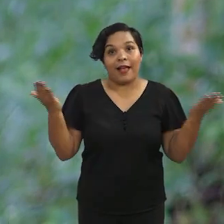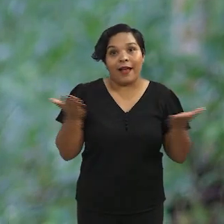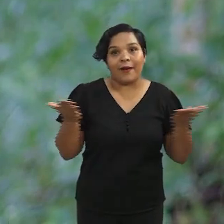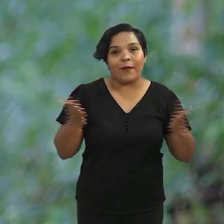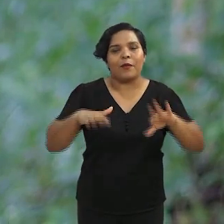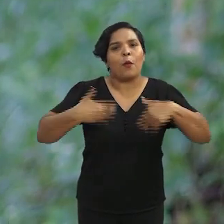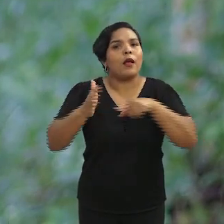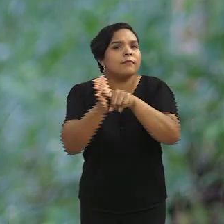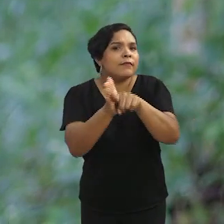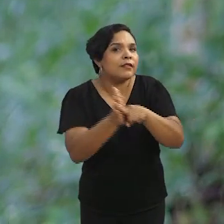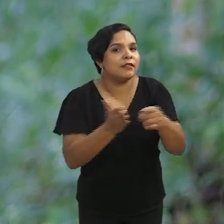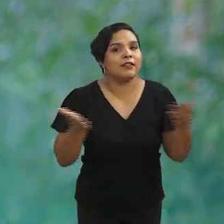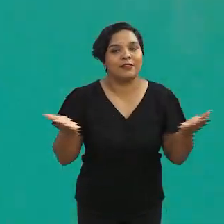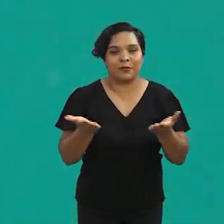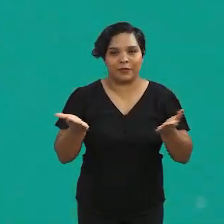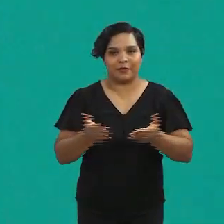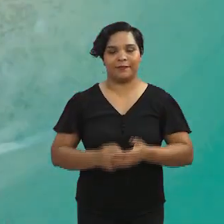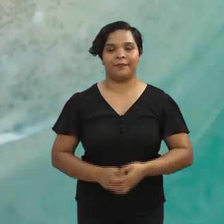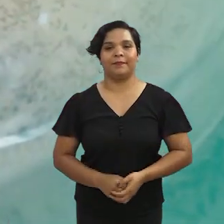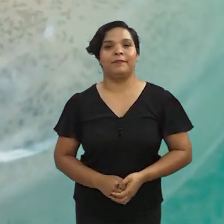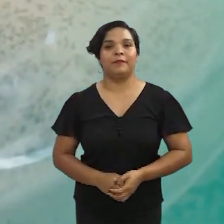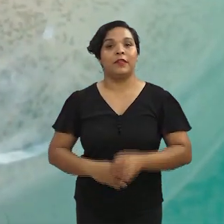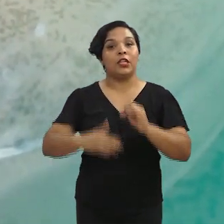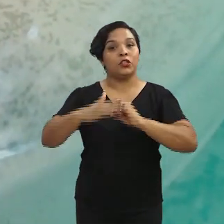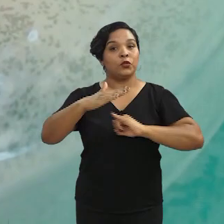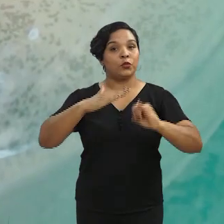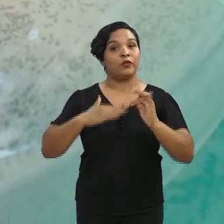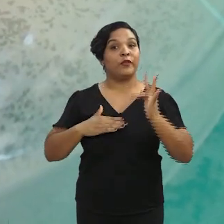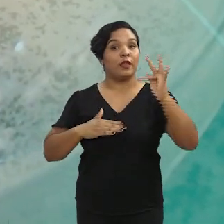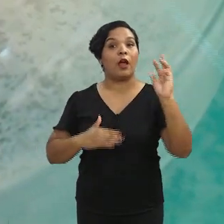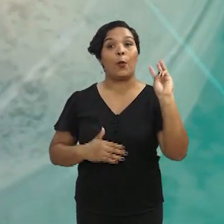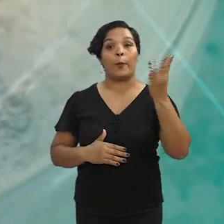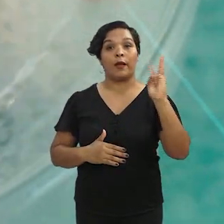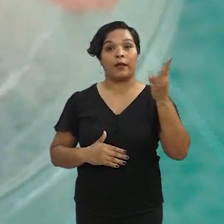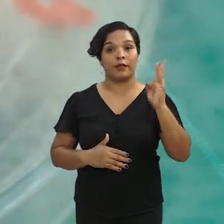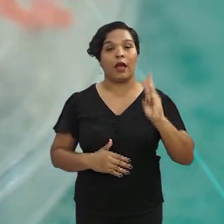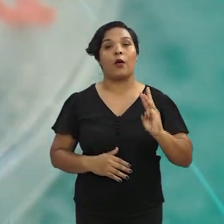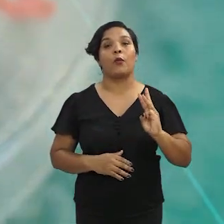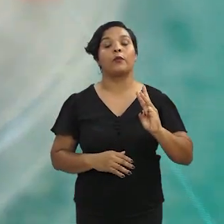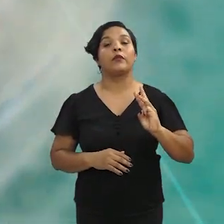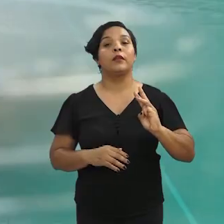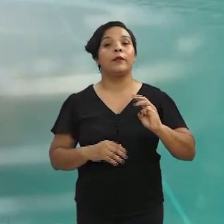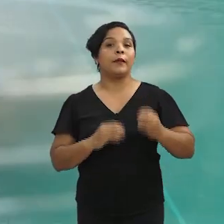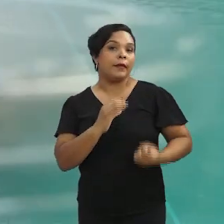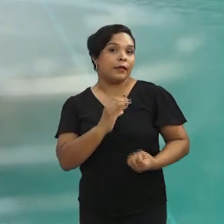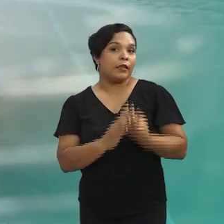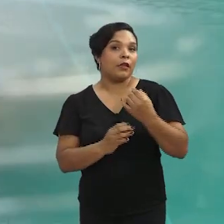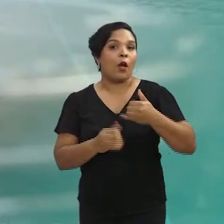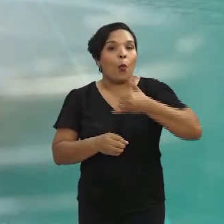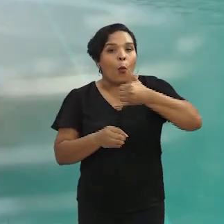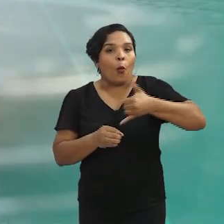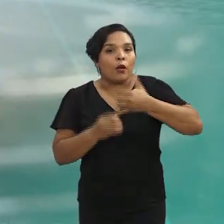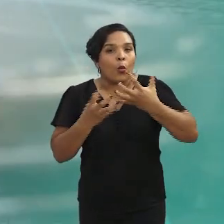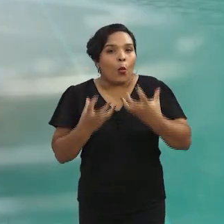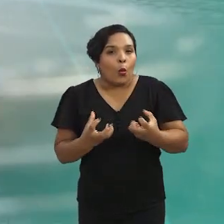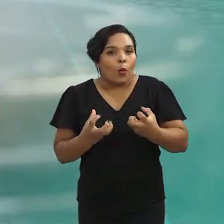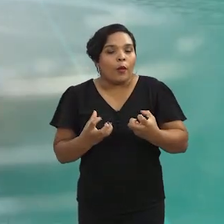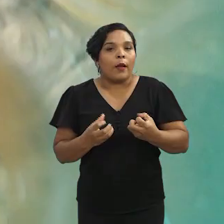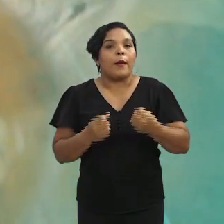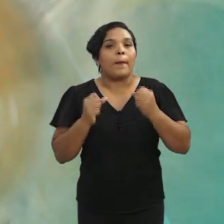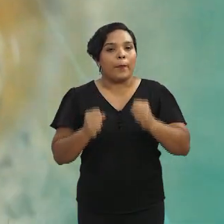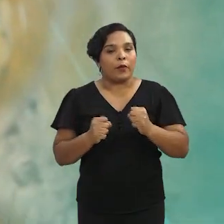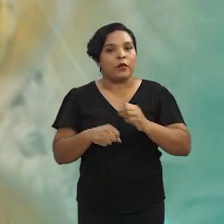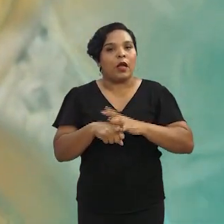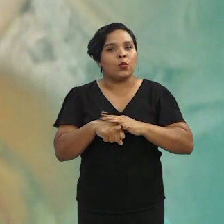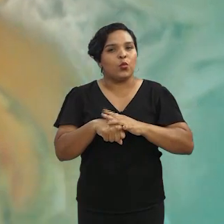Vamos ver agora as pesquisas de hoje. Instituto Federal do Maranhão desenvolve óleo secante capaz de combater a